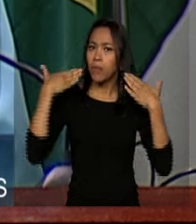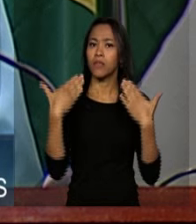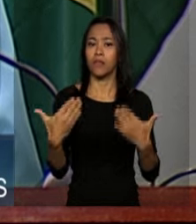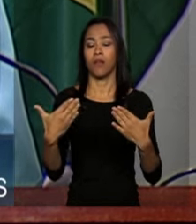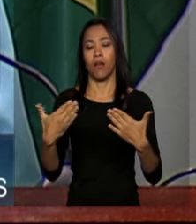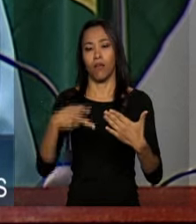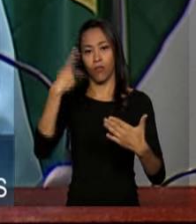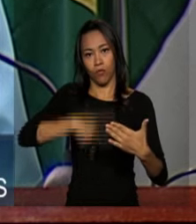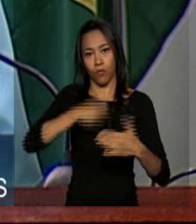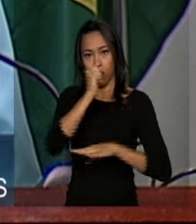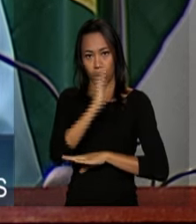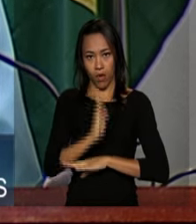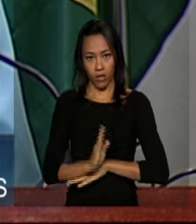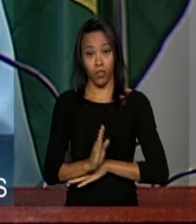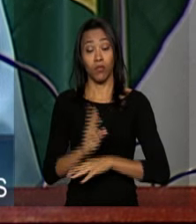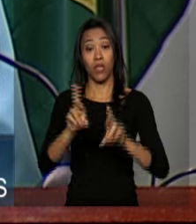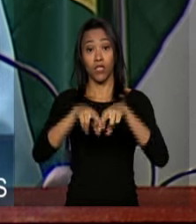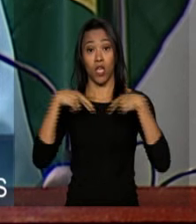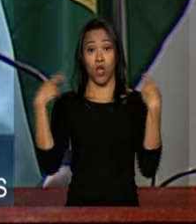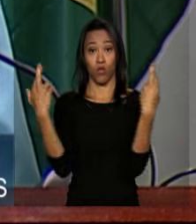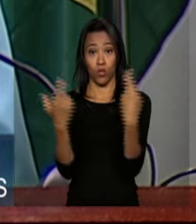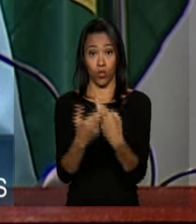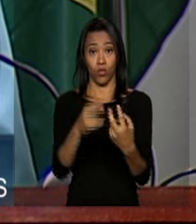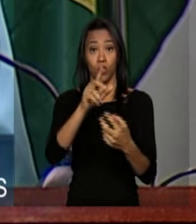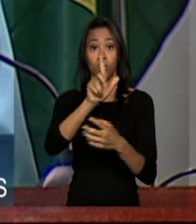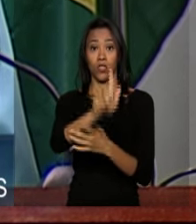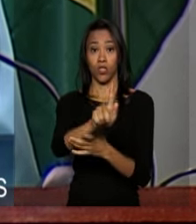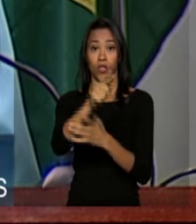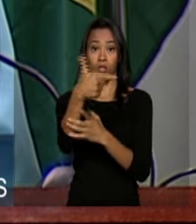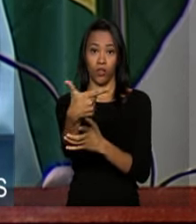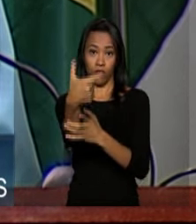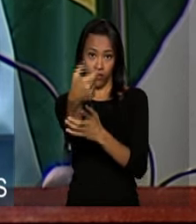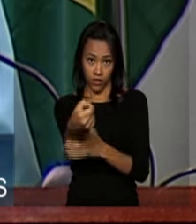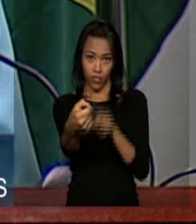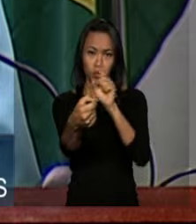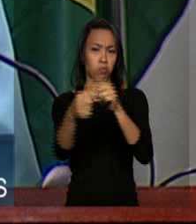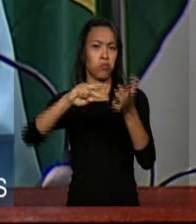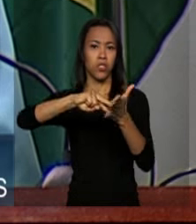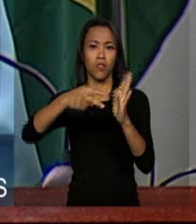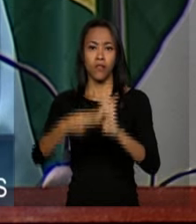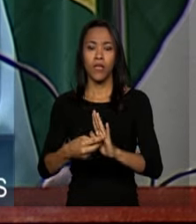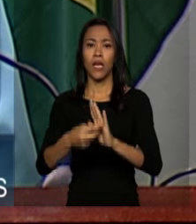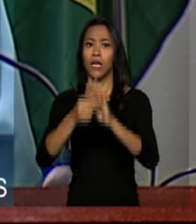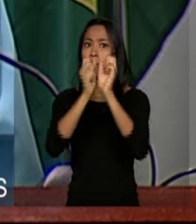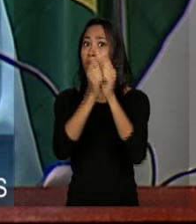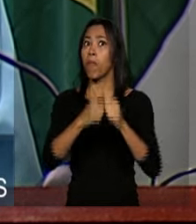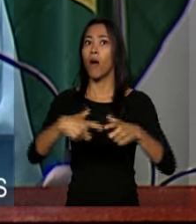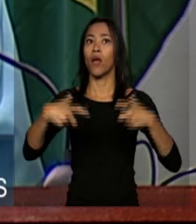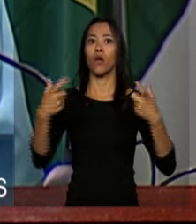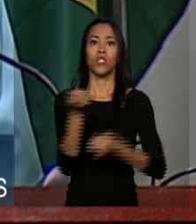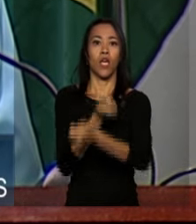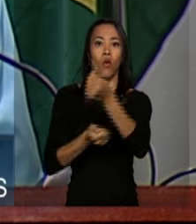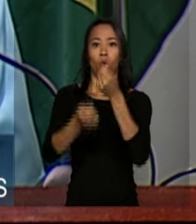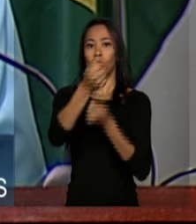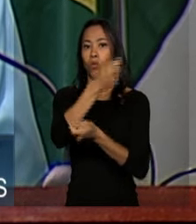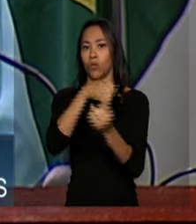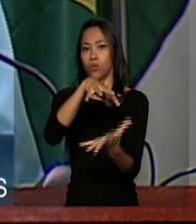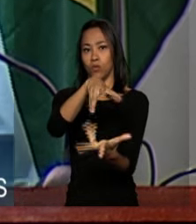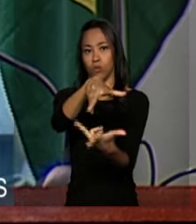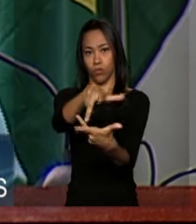reuniões do Grupo dos 20, das 20 maiores economias do mundo, das